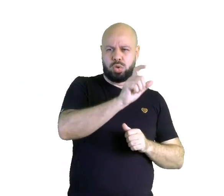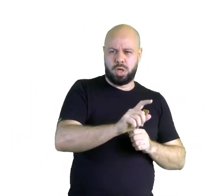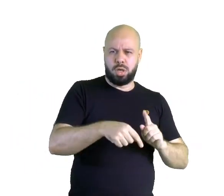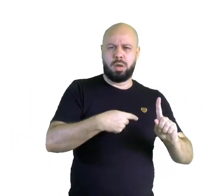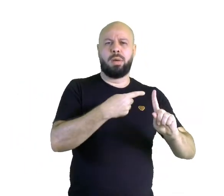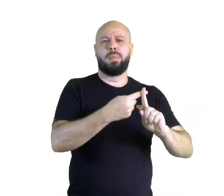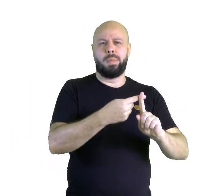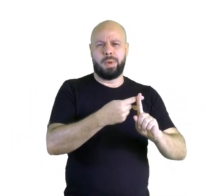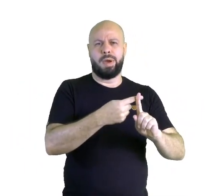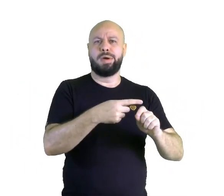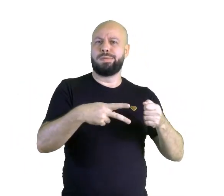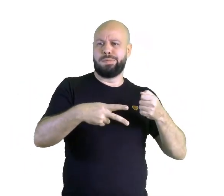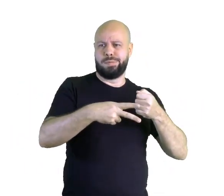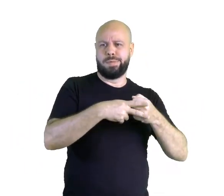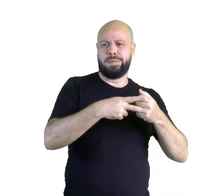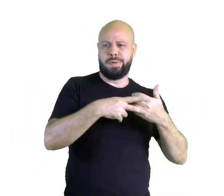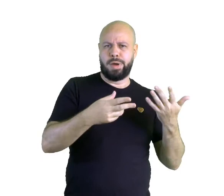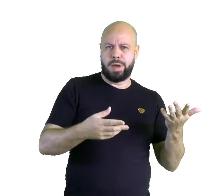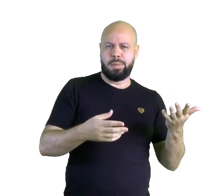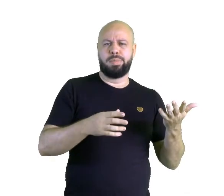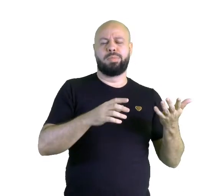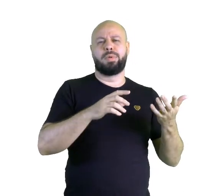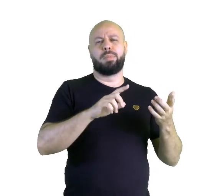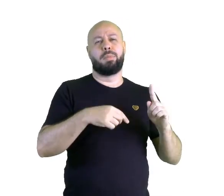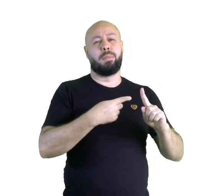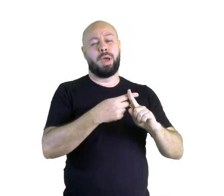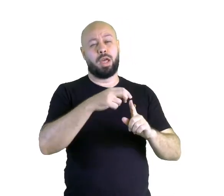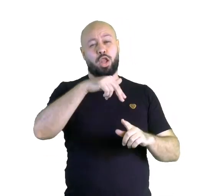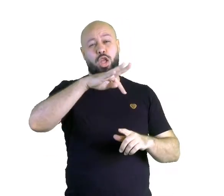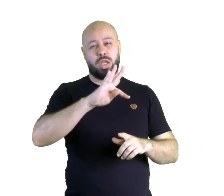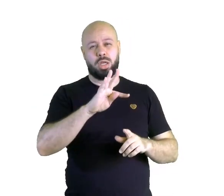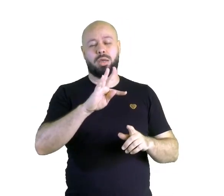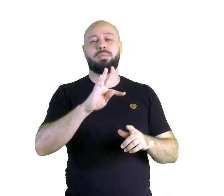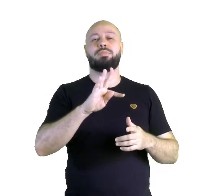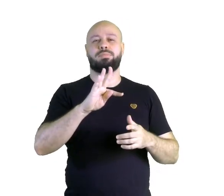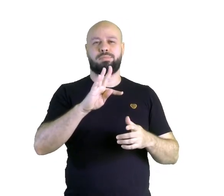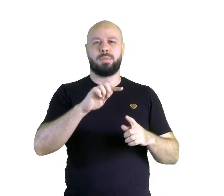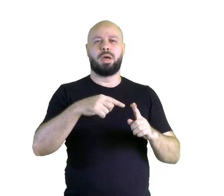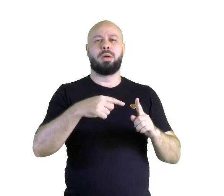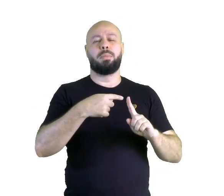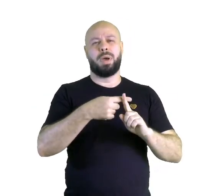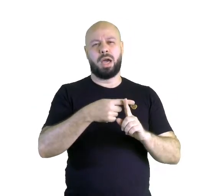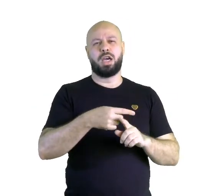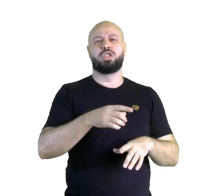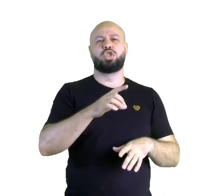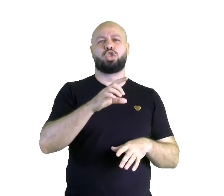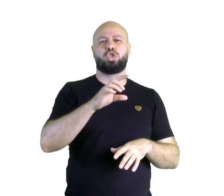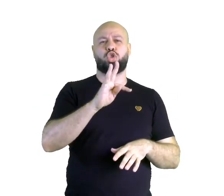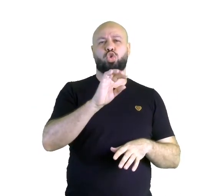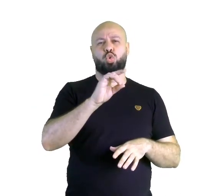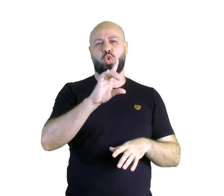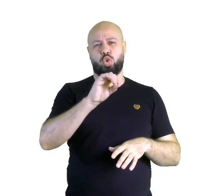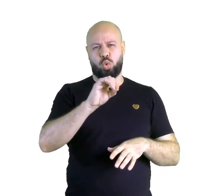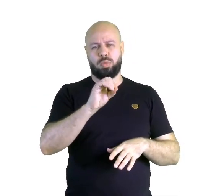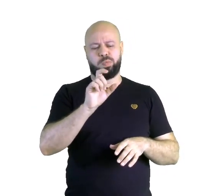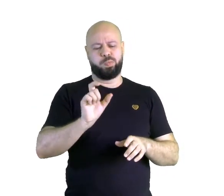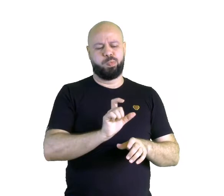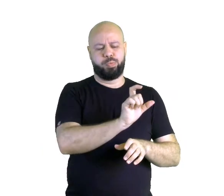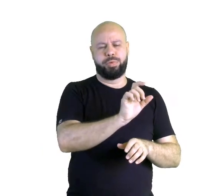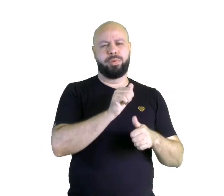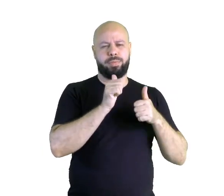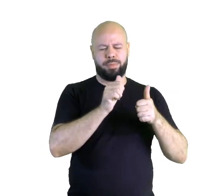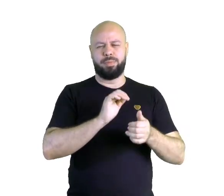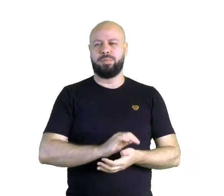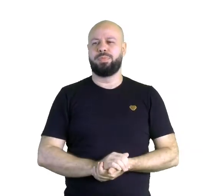que é auxiliar de presente, né? Mais o not seguido do verbo principal. Então vamos para o slide. Eu tenho aí, mais uma vez,